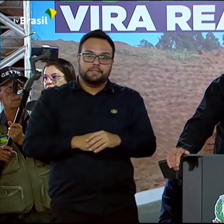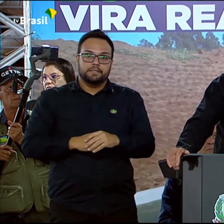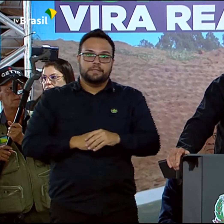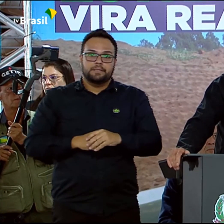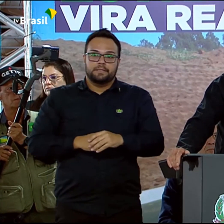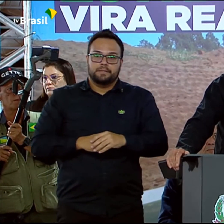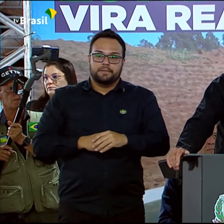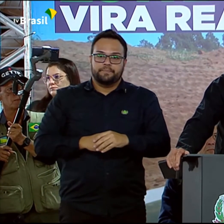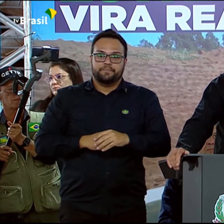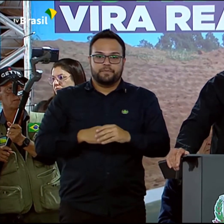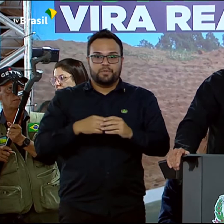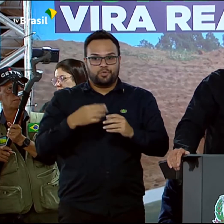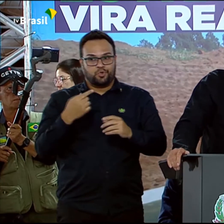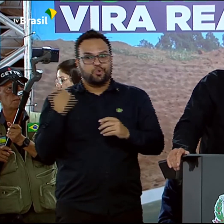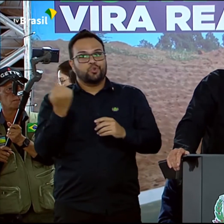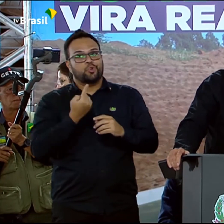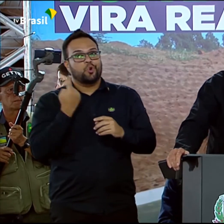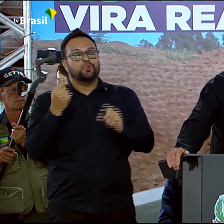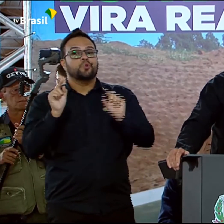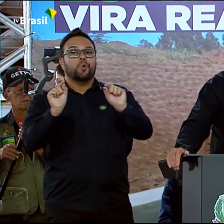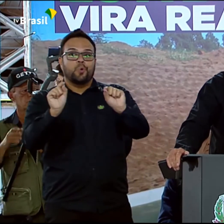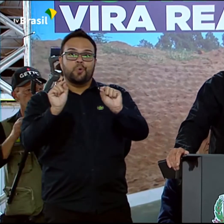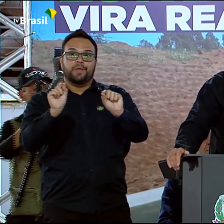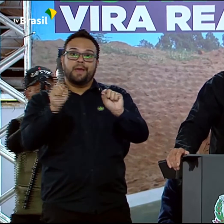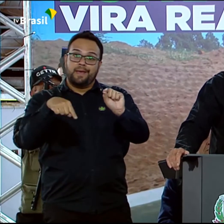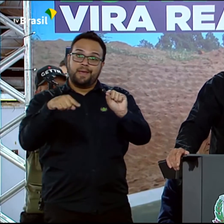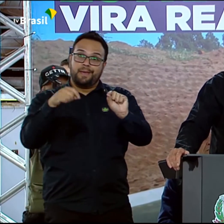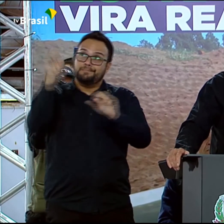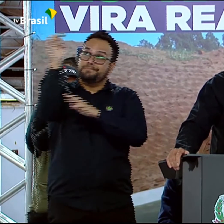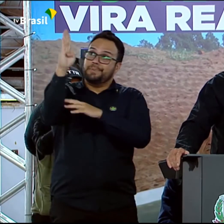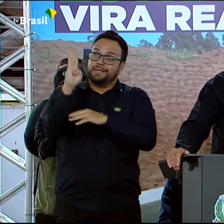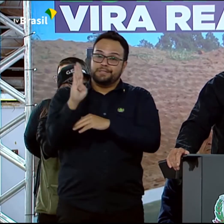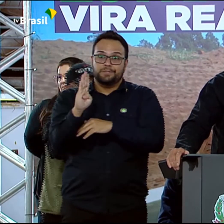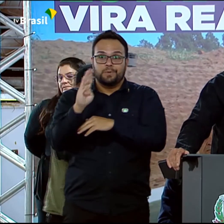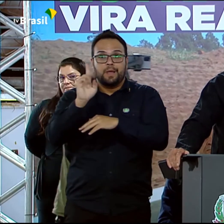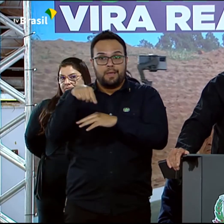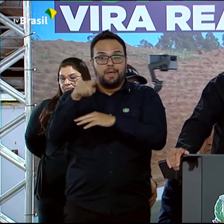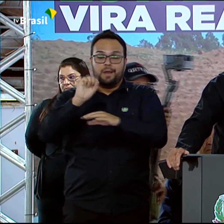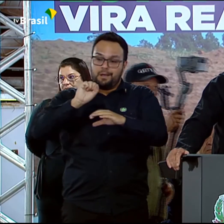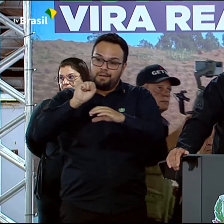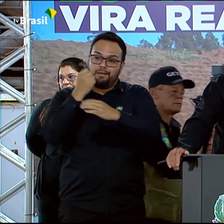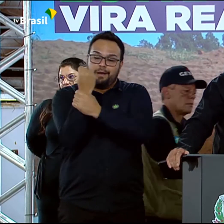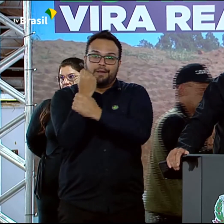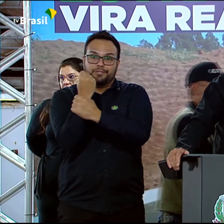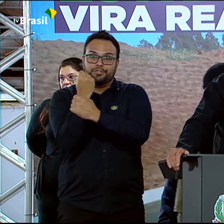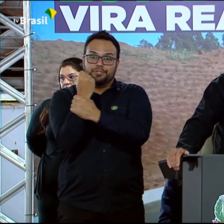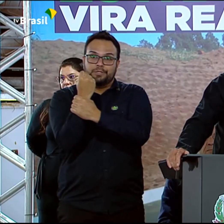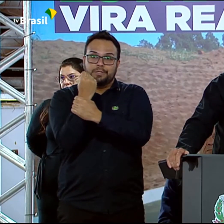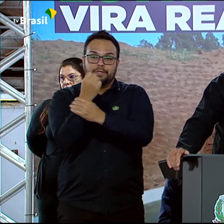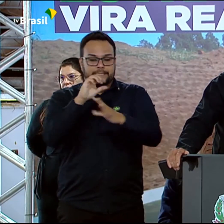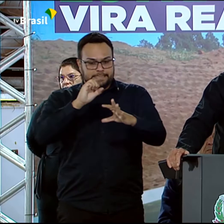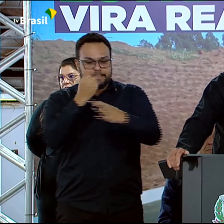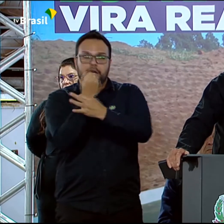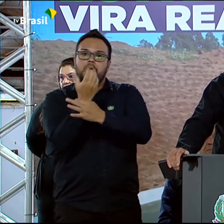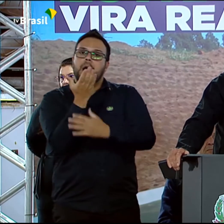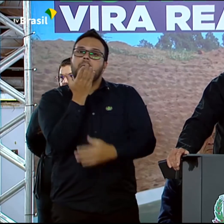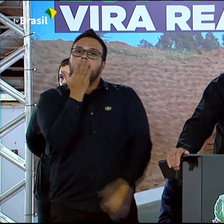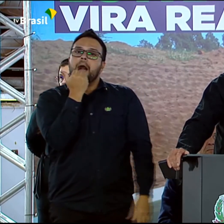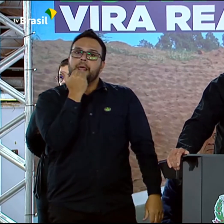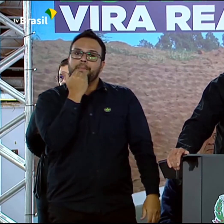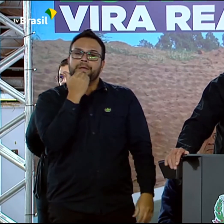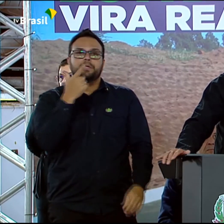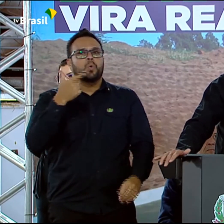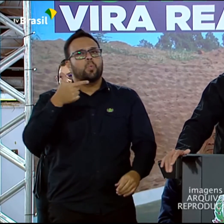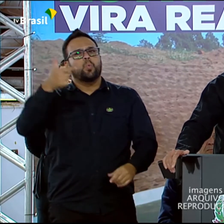justificou o veto afirma abre aspas ao permitir contudo que o representante da OAB impedisse a apreensão de